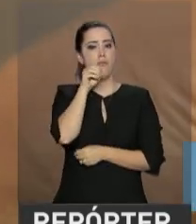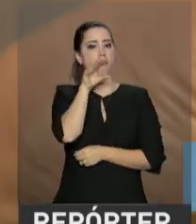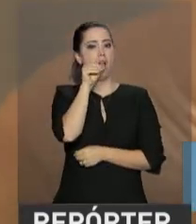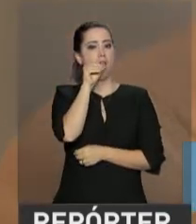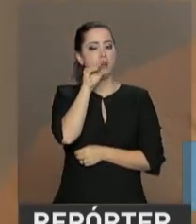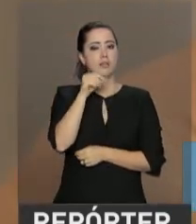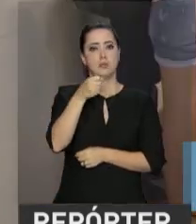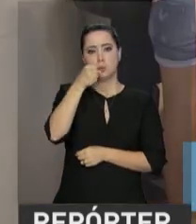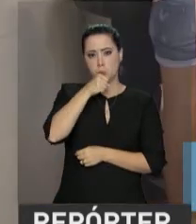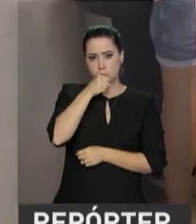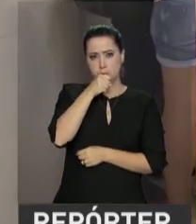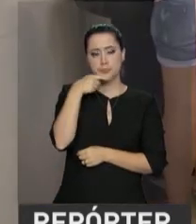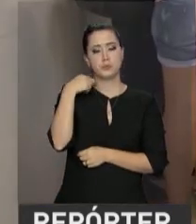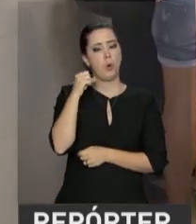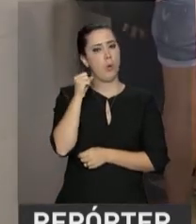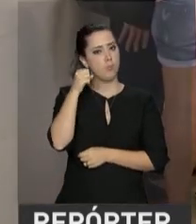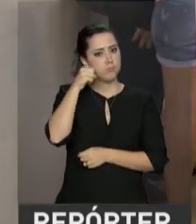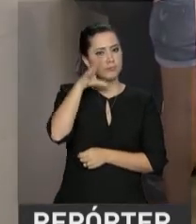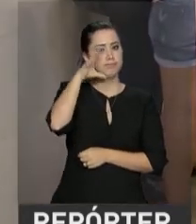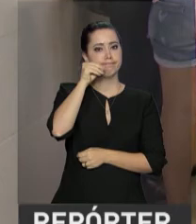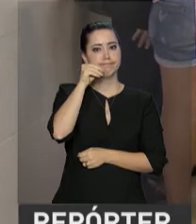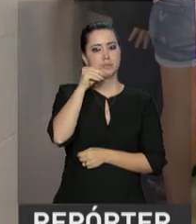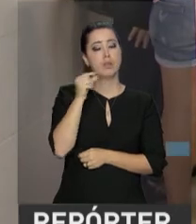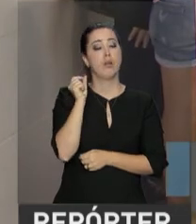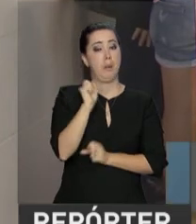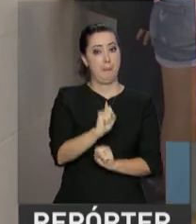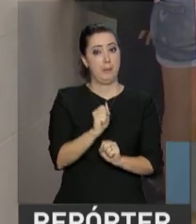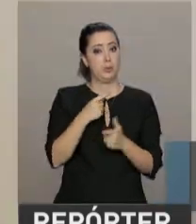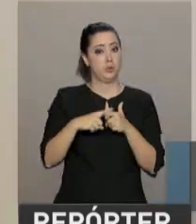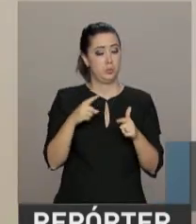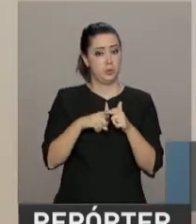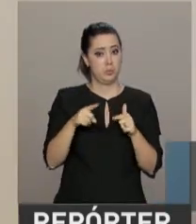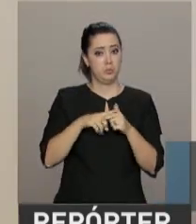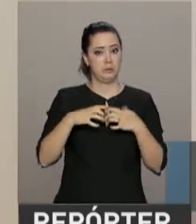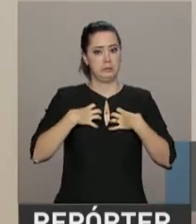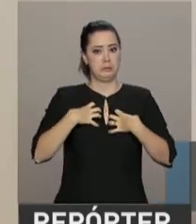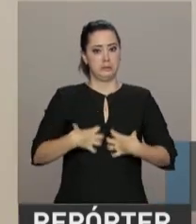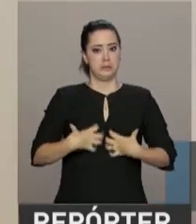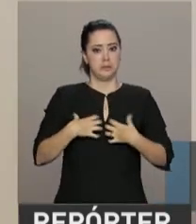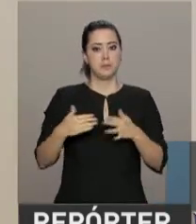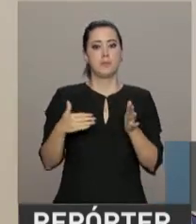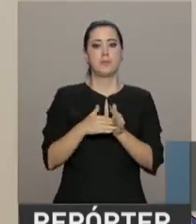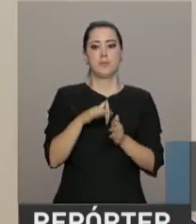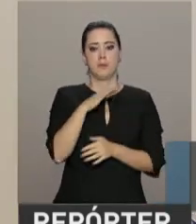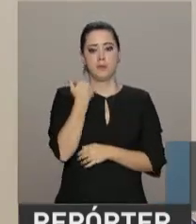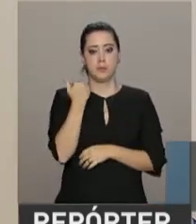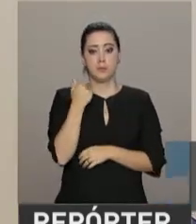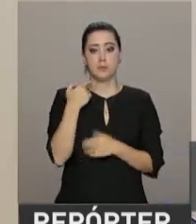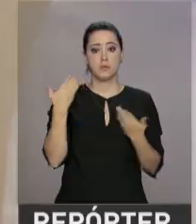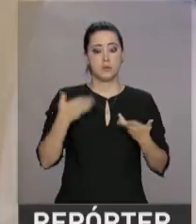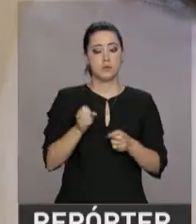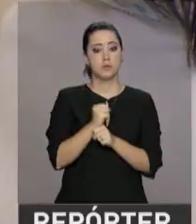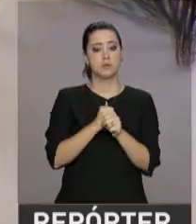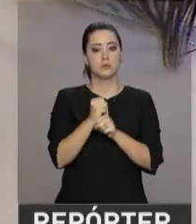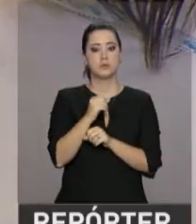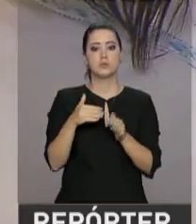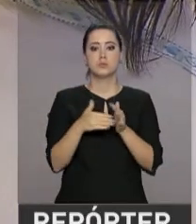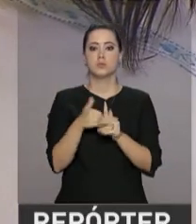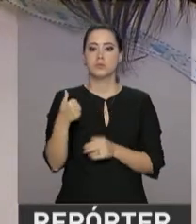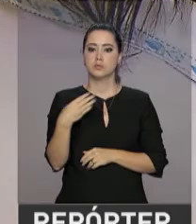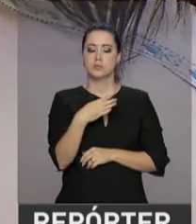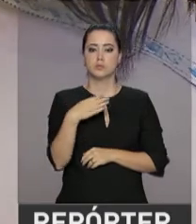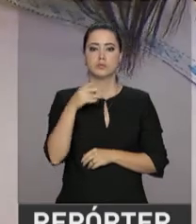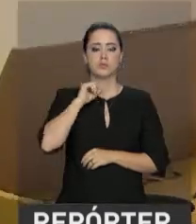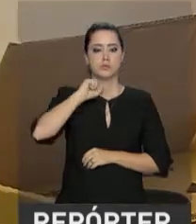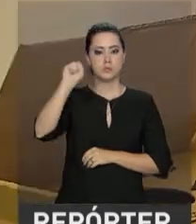ou espirrar pode levar a complicações como pneumonia e até a morte neste ano até o dia 14 de